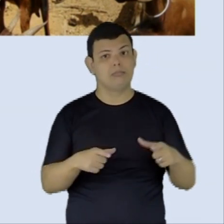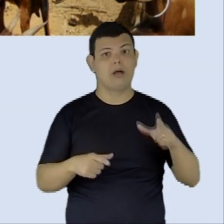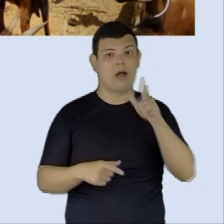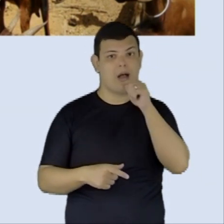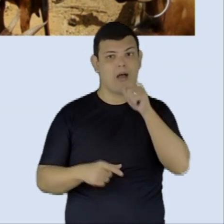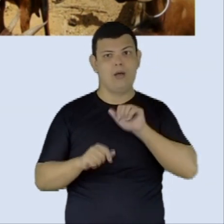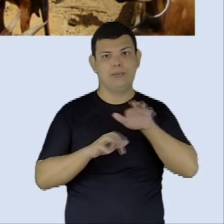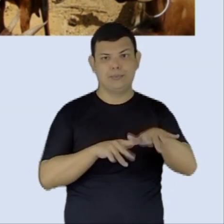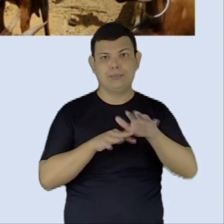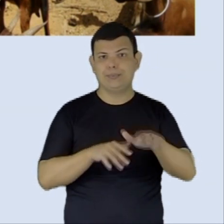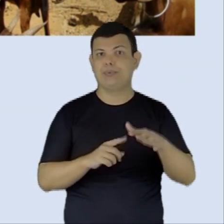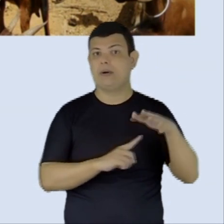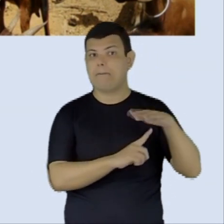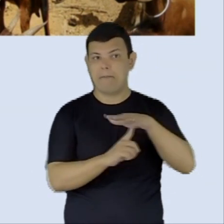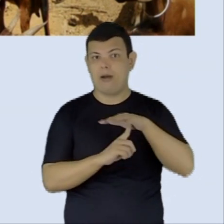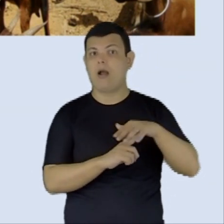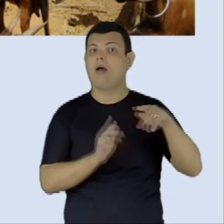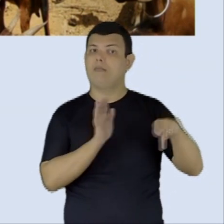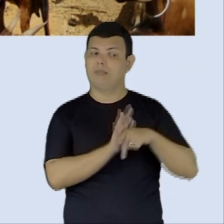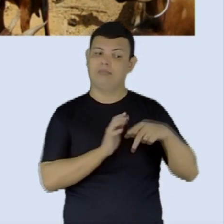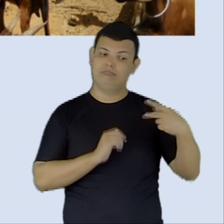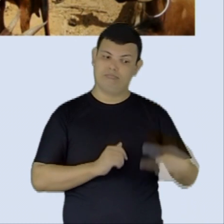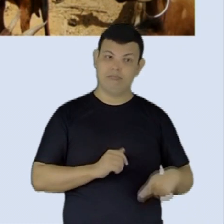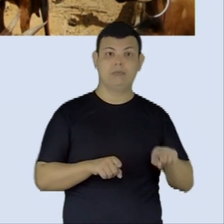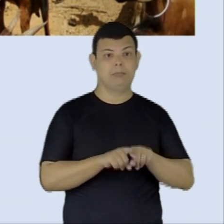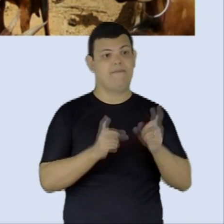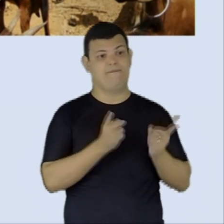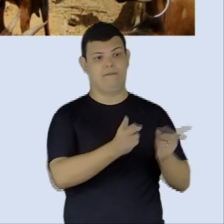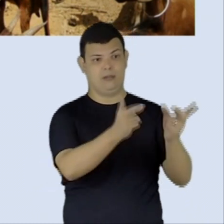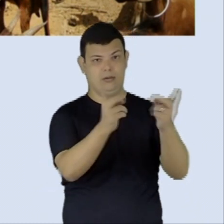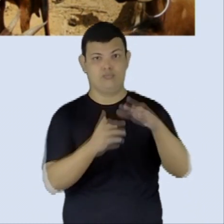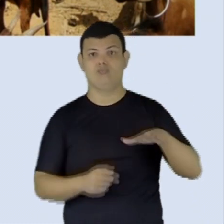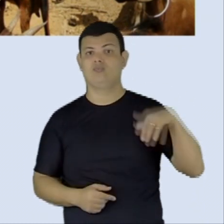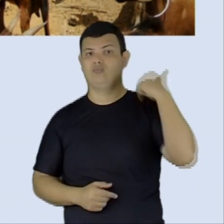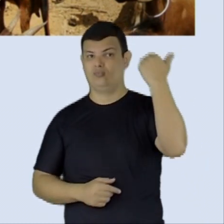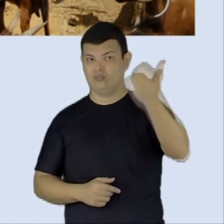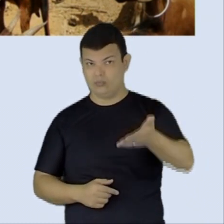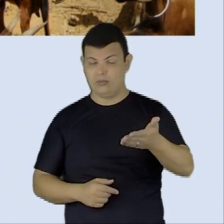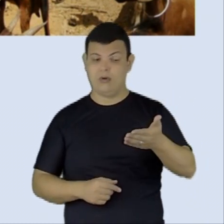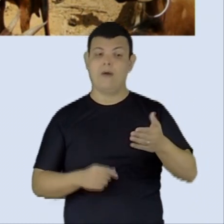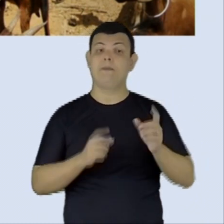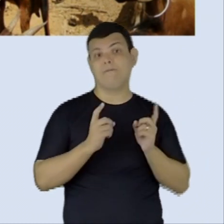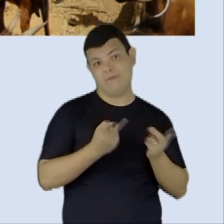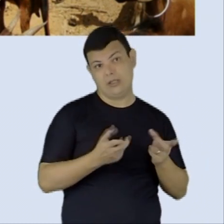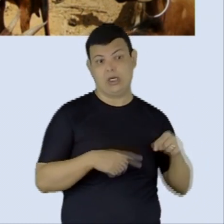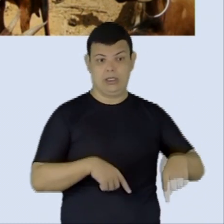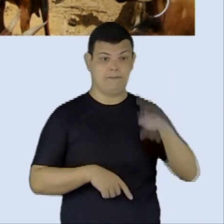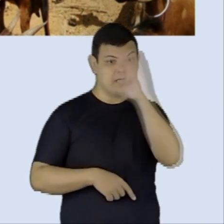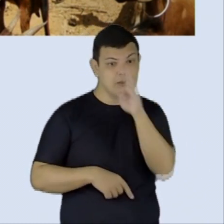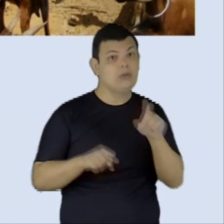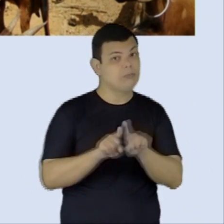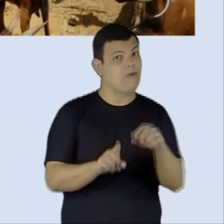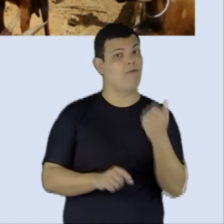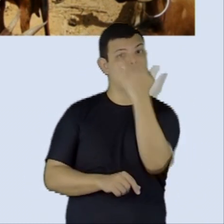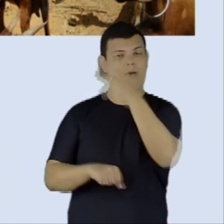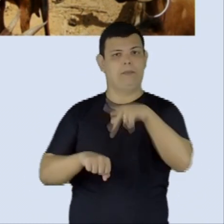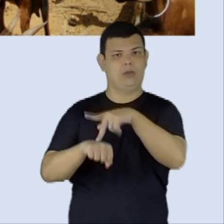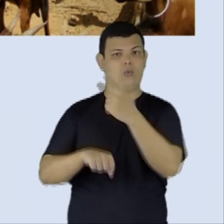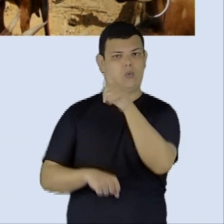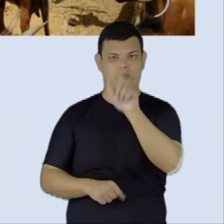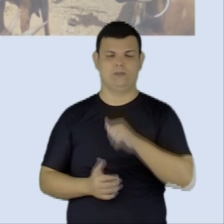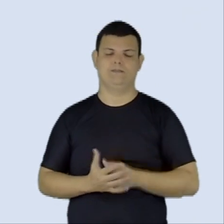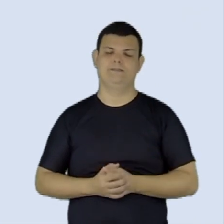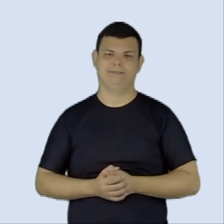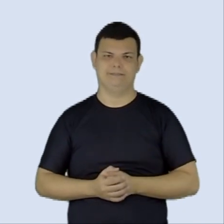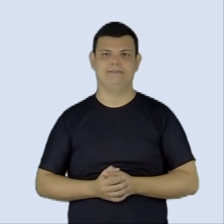né, pelo mercado interno e externo, ou seja, eles vendem produtos para o Brasil e para fora do Brasil.